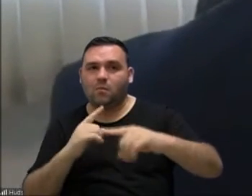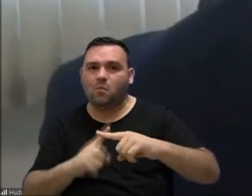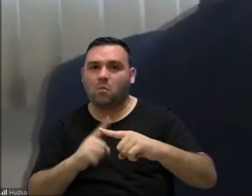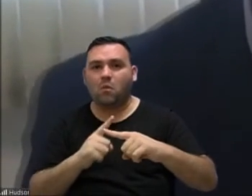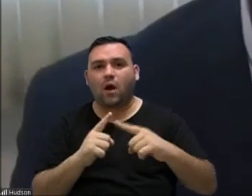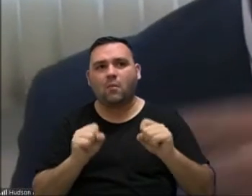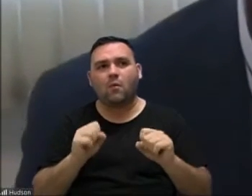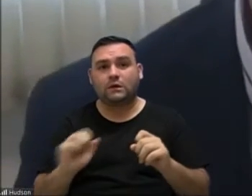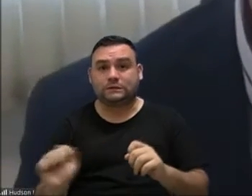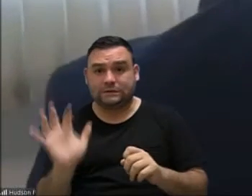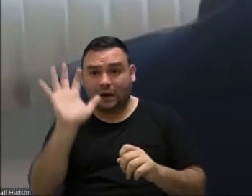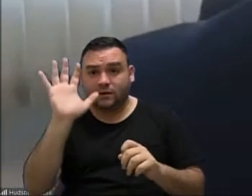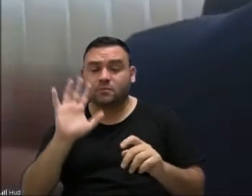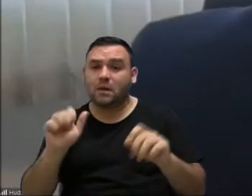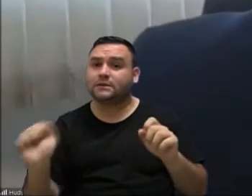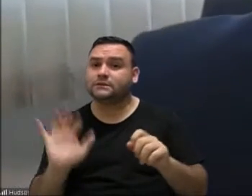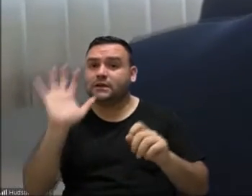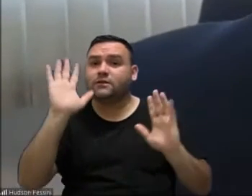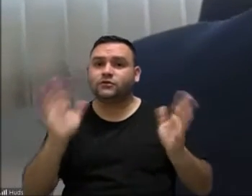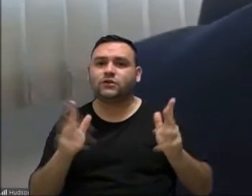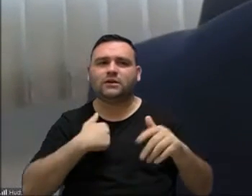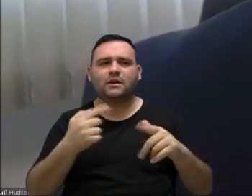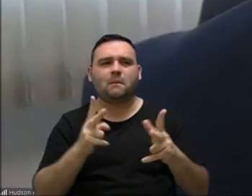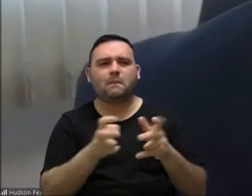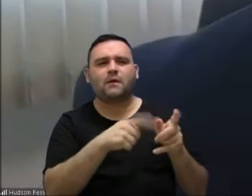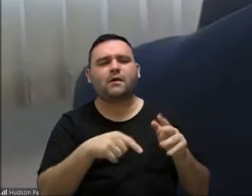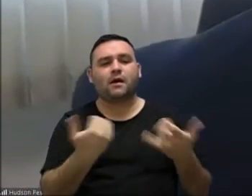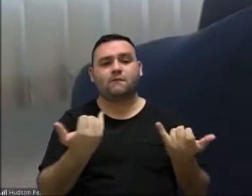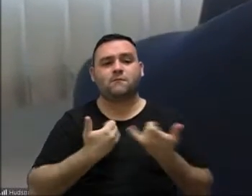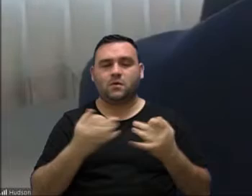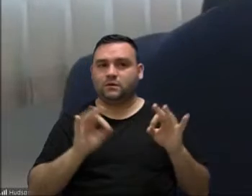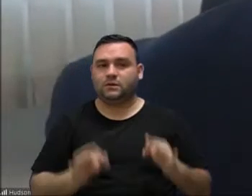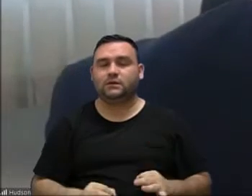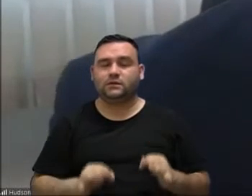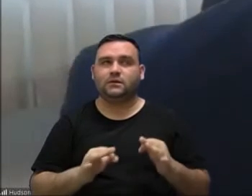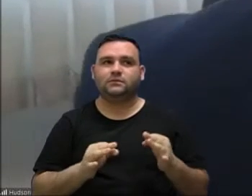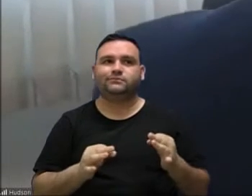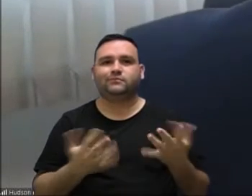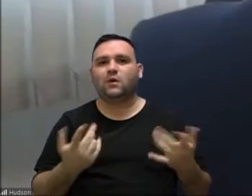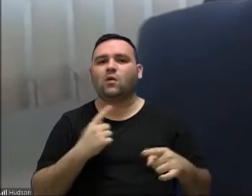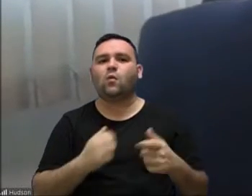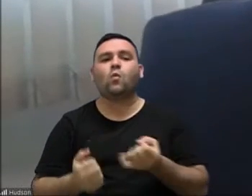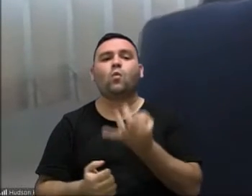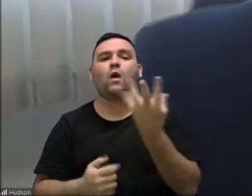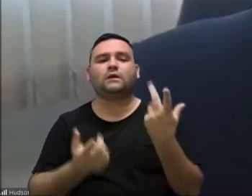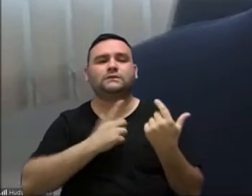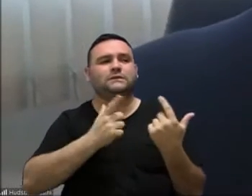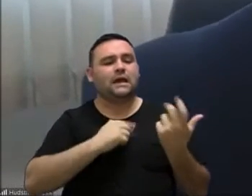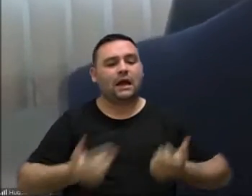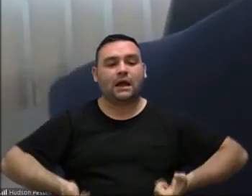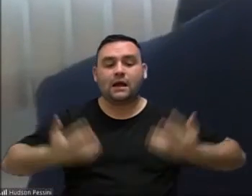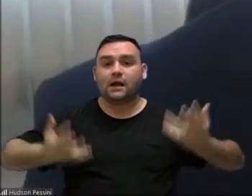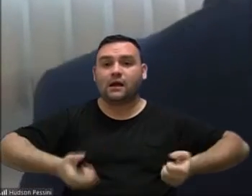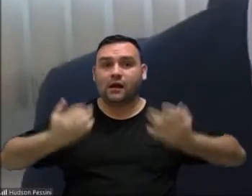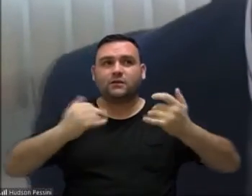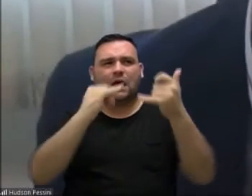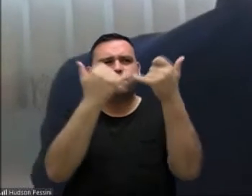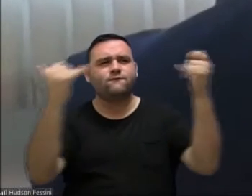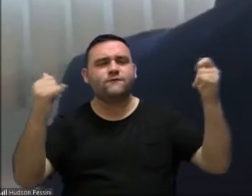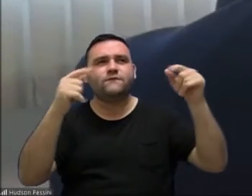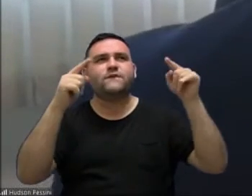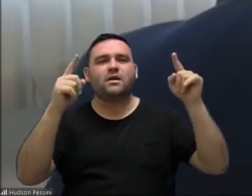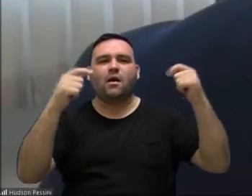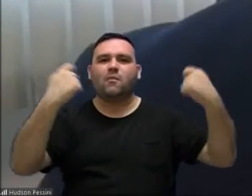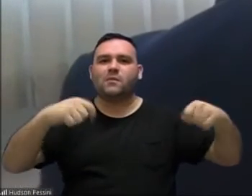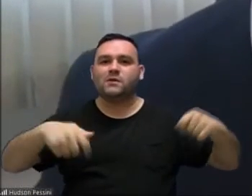pouco a obra mas o que está encarecendo já tentei puxar ninguém sabe me informar para variar é quanto que se gasta com reposição de